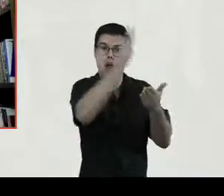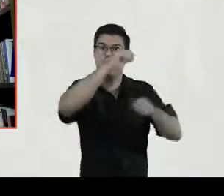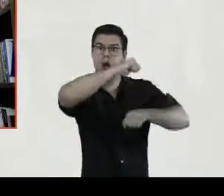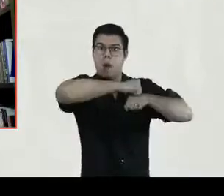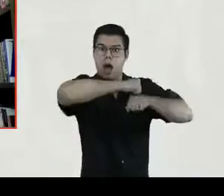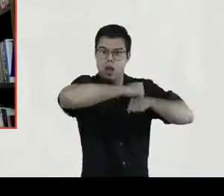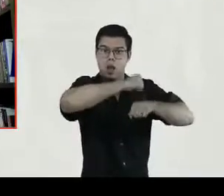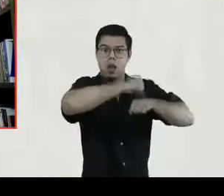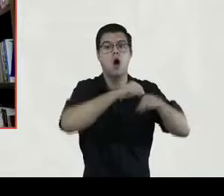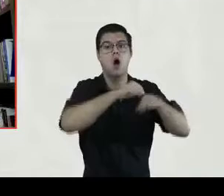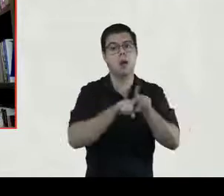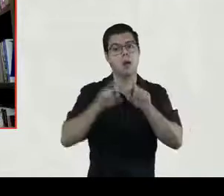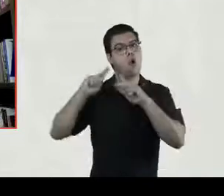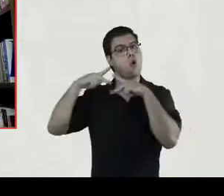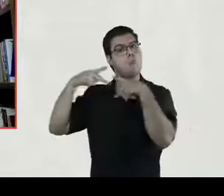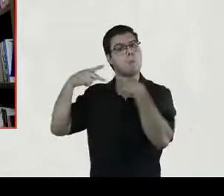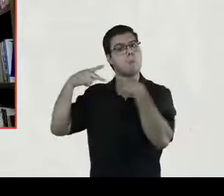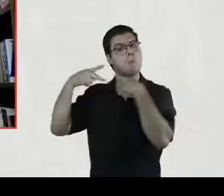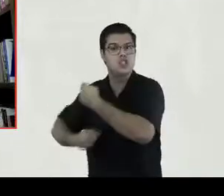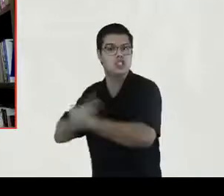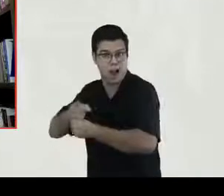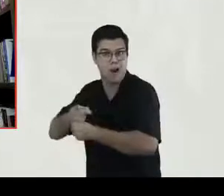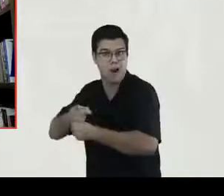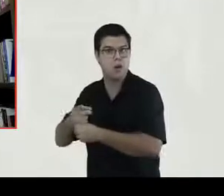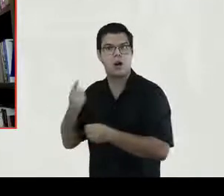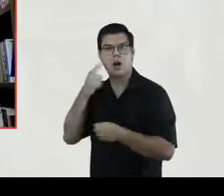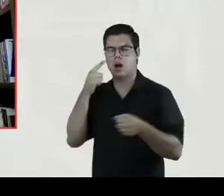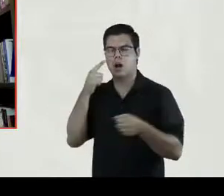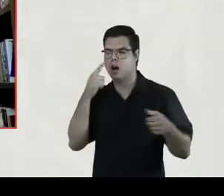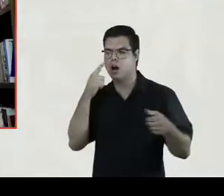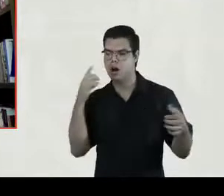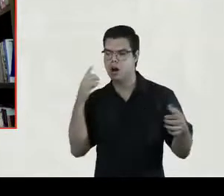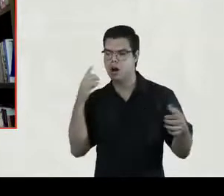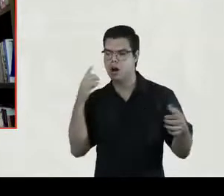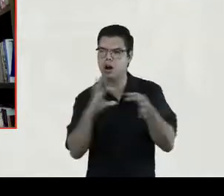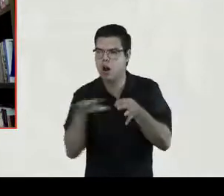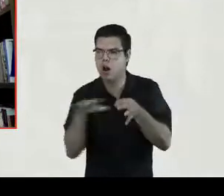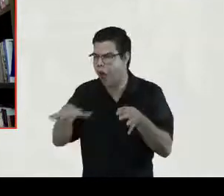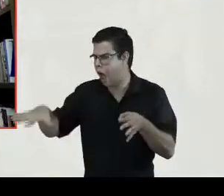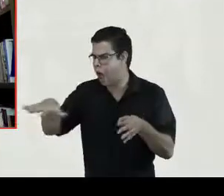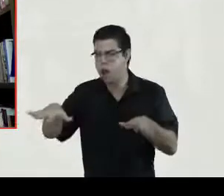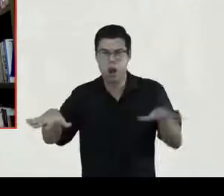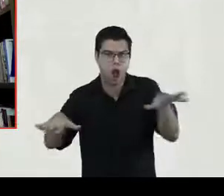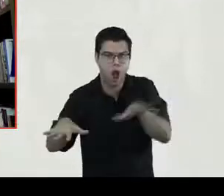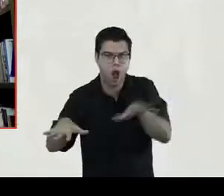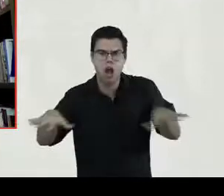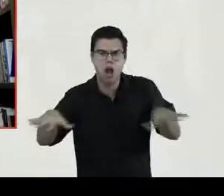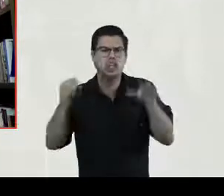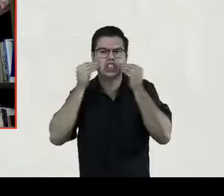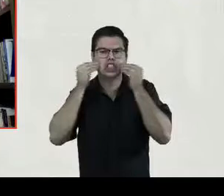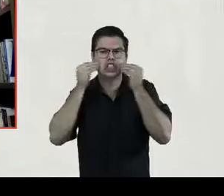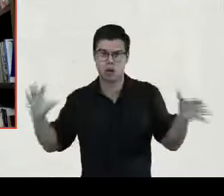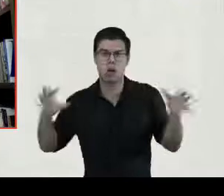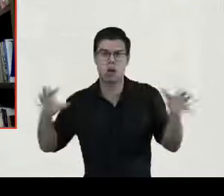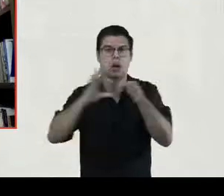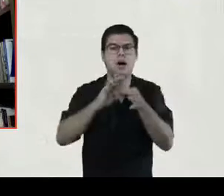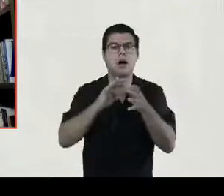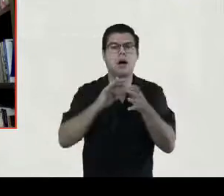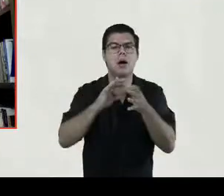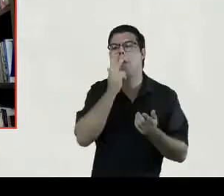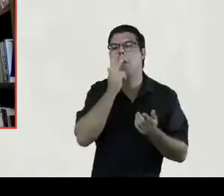com as humanidades digitais. Então, tentando trazer esta articulação dessas duas áreas. Então, me parece